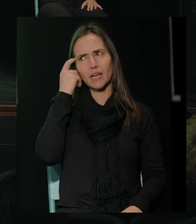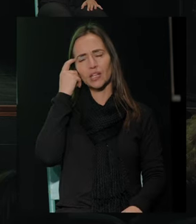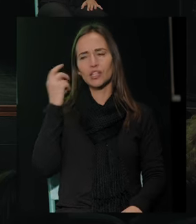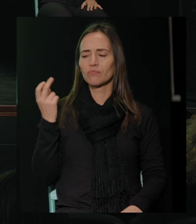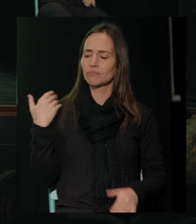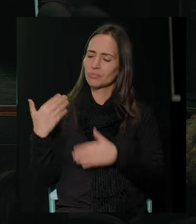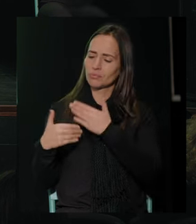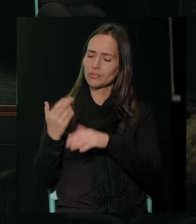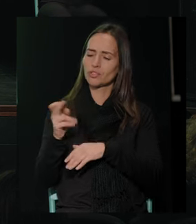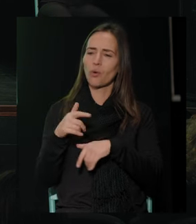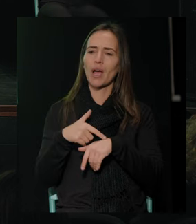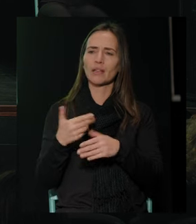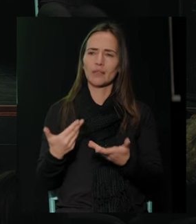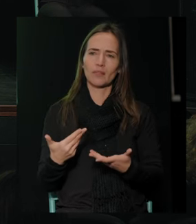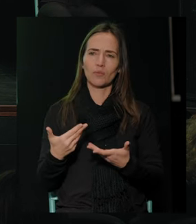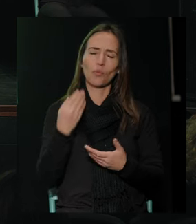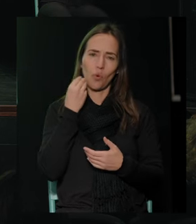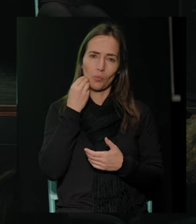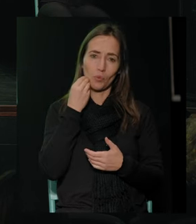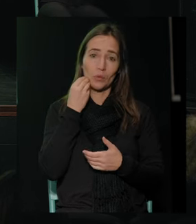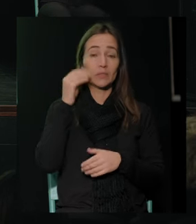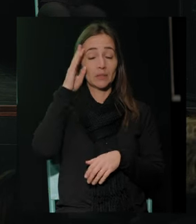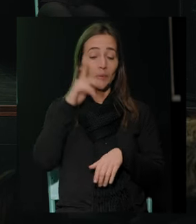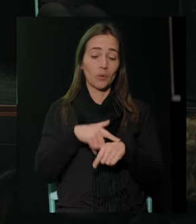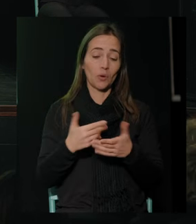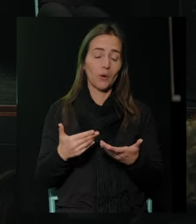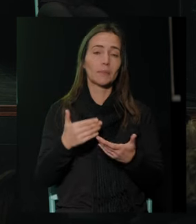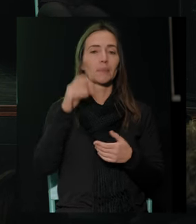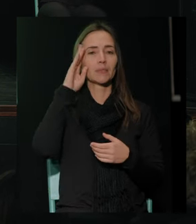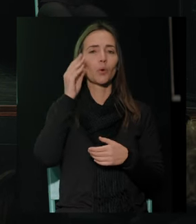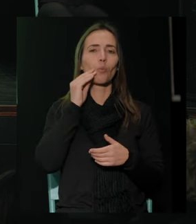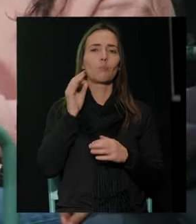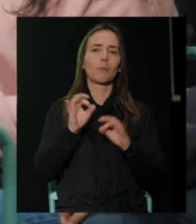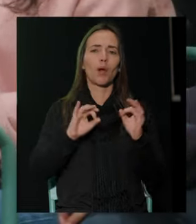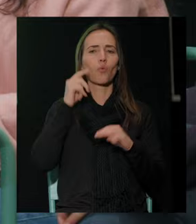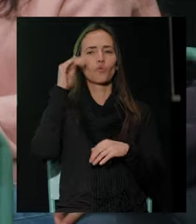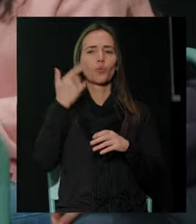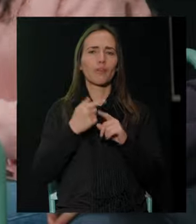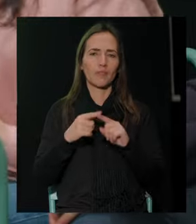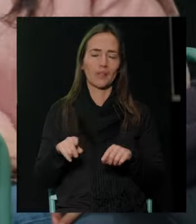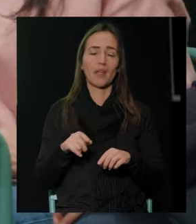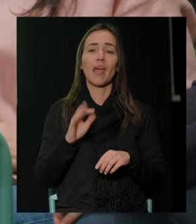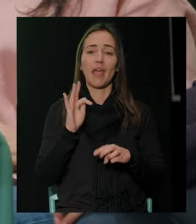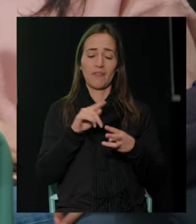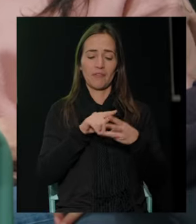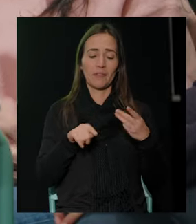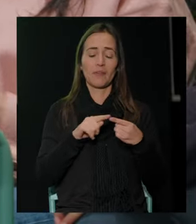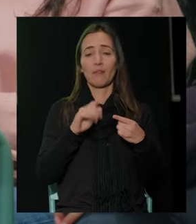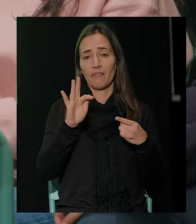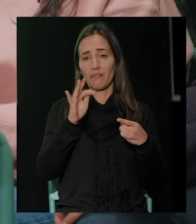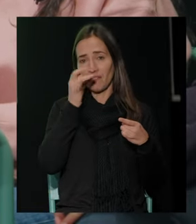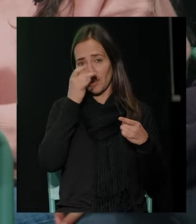né? Como é que chegamos ao presente para saber como é que podemos preparar um futuro diferente do presente que temos. E os três Fs são a